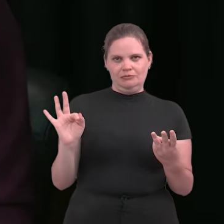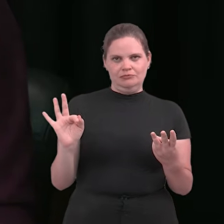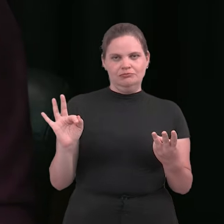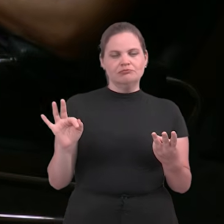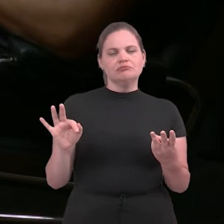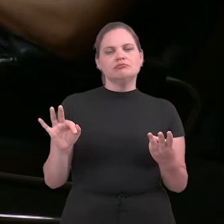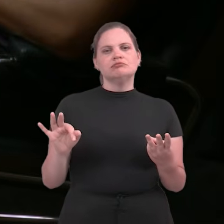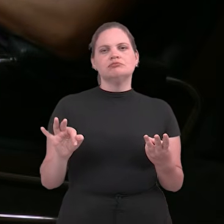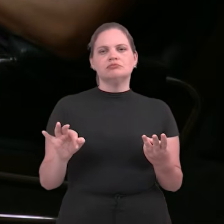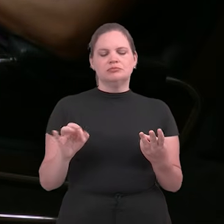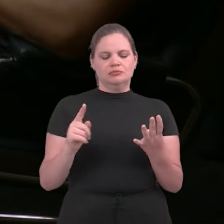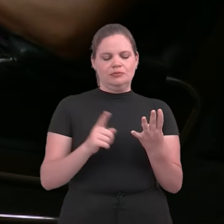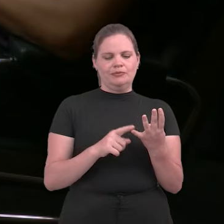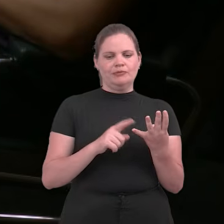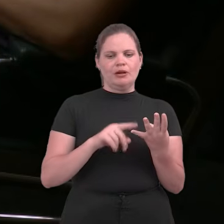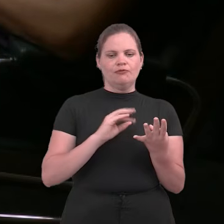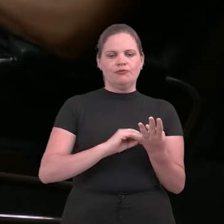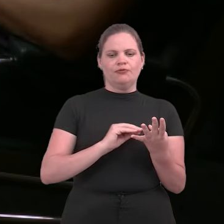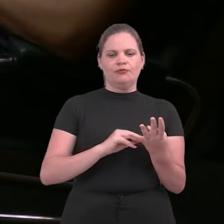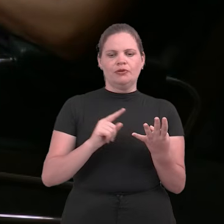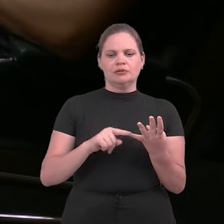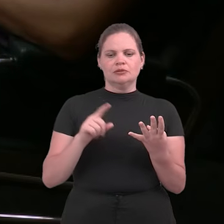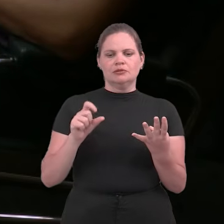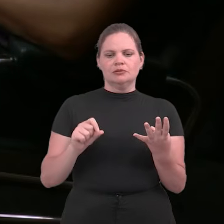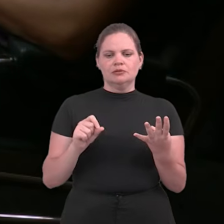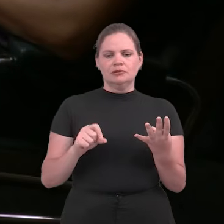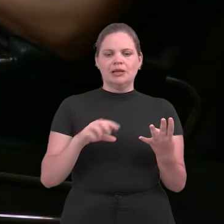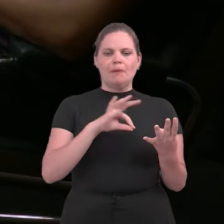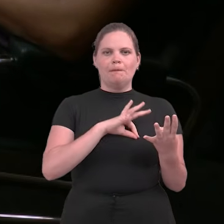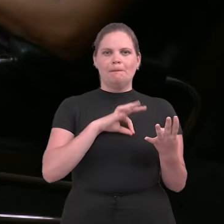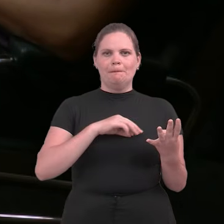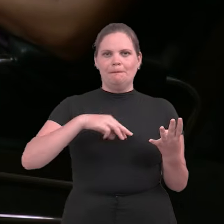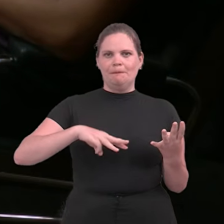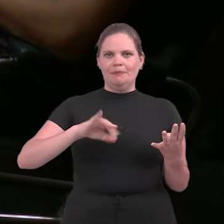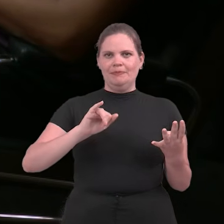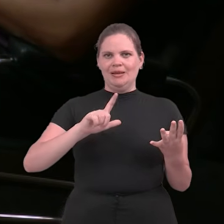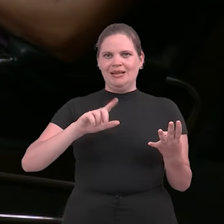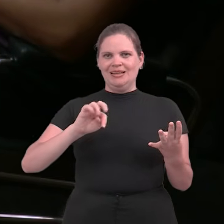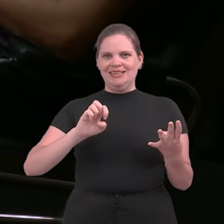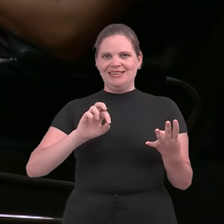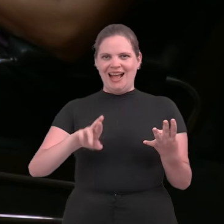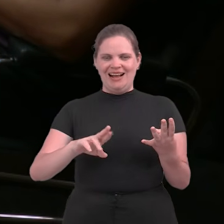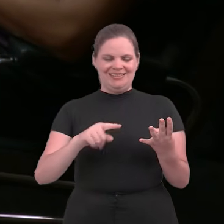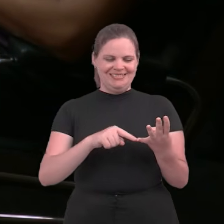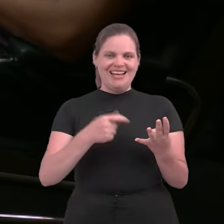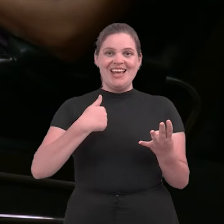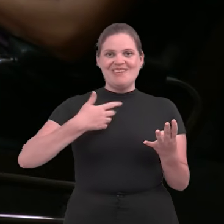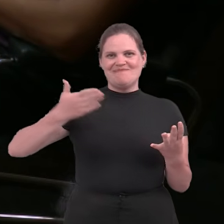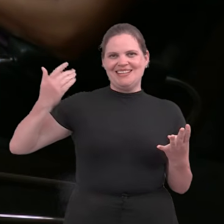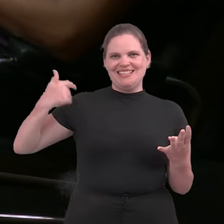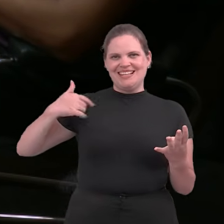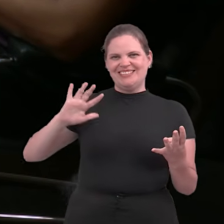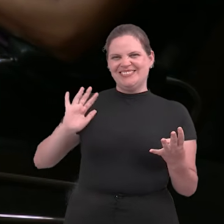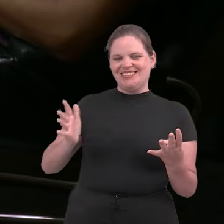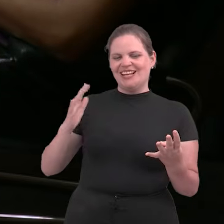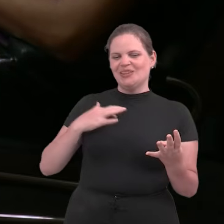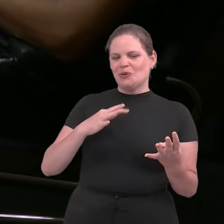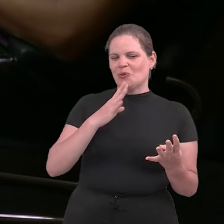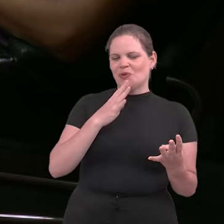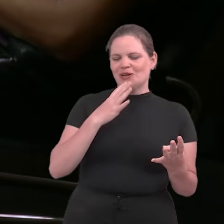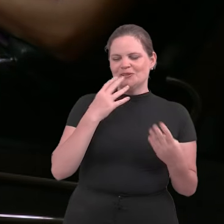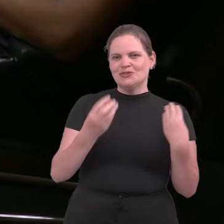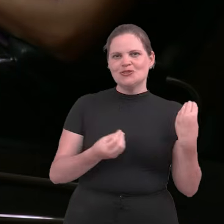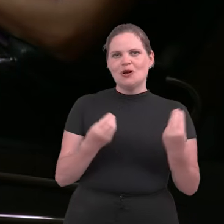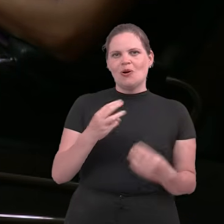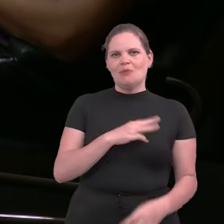Que legal. Aí tá faltando só um, que é o Ministério Público Militar. Militar, eu já tive, eu fui militar antes, irmãos, então eu conheço, né, um pouquinho do